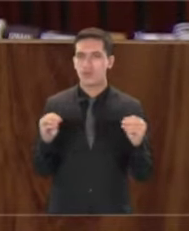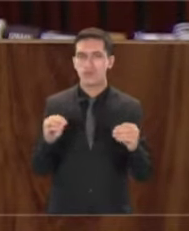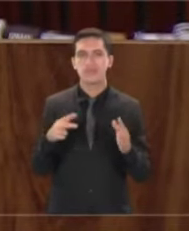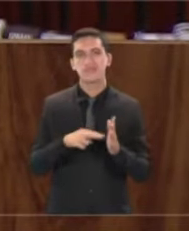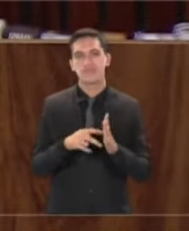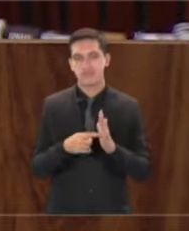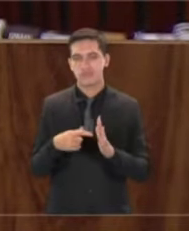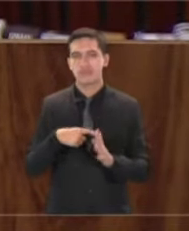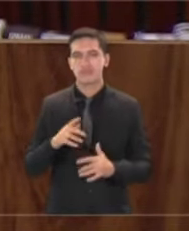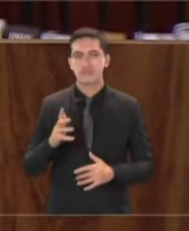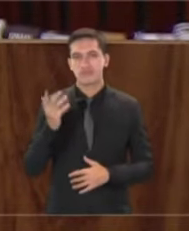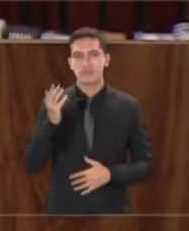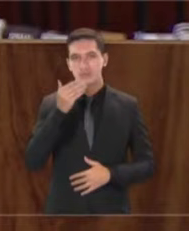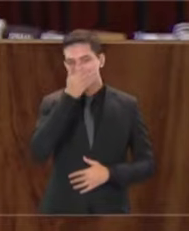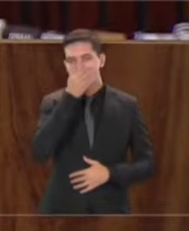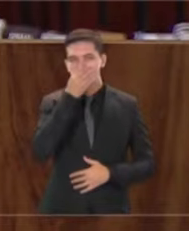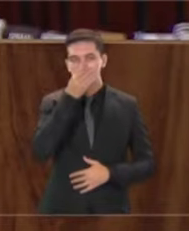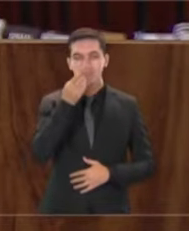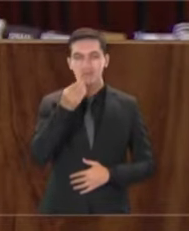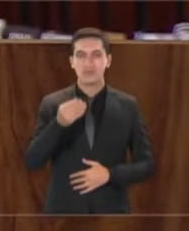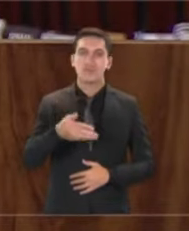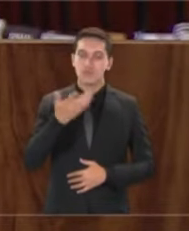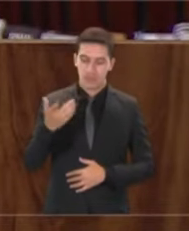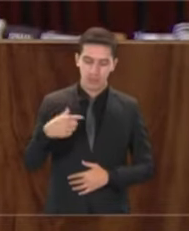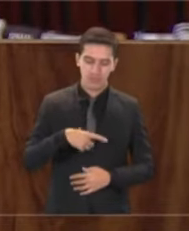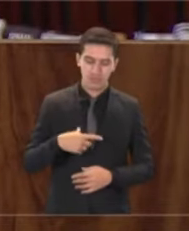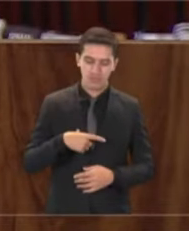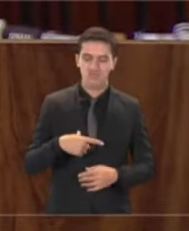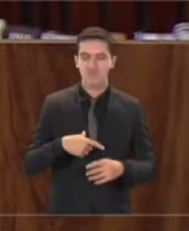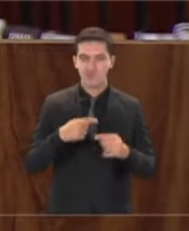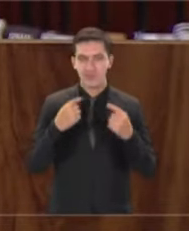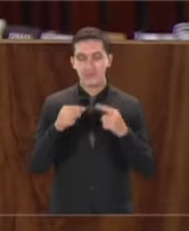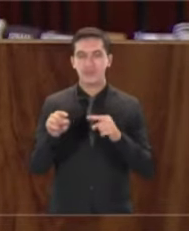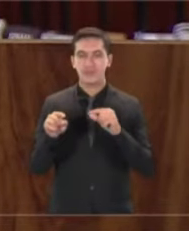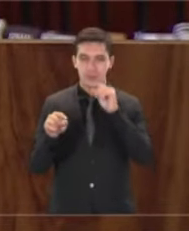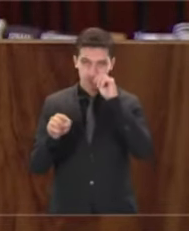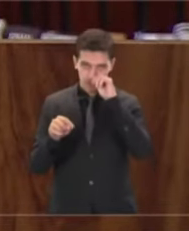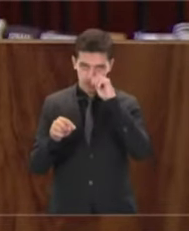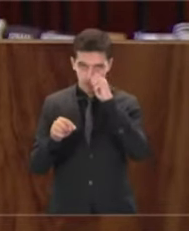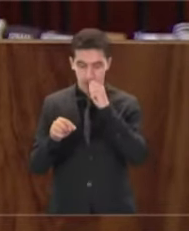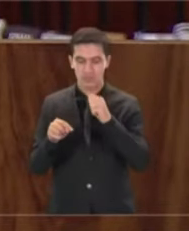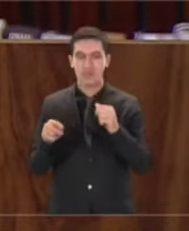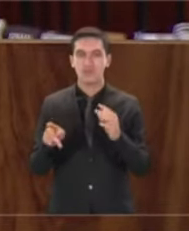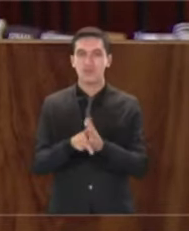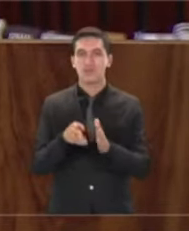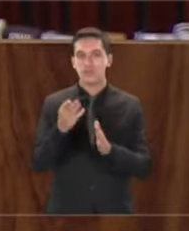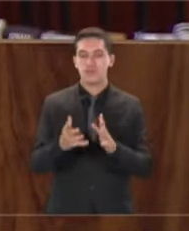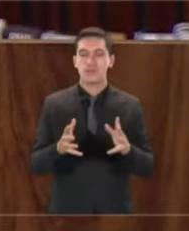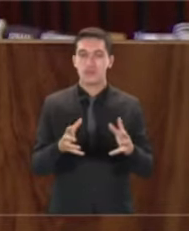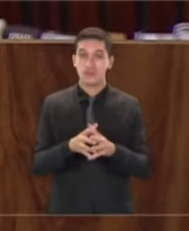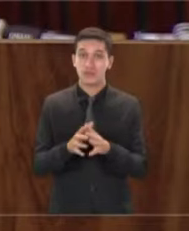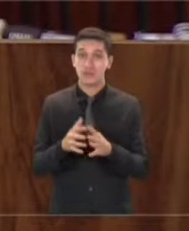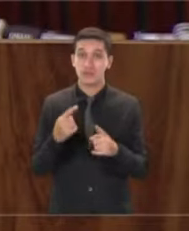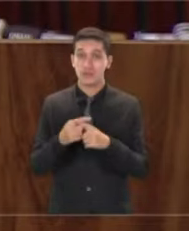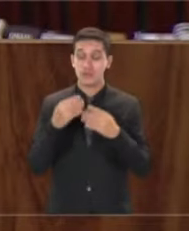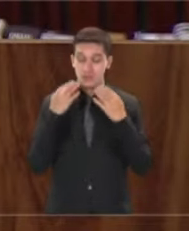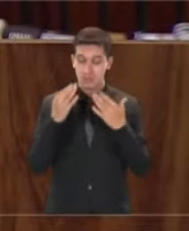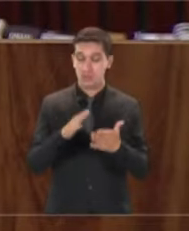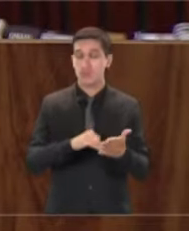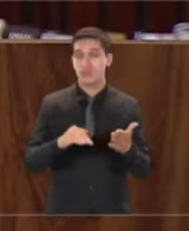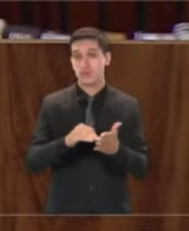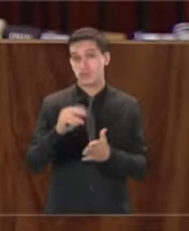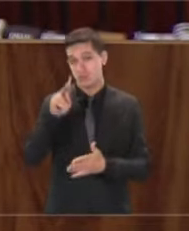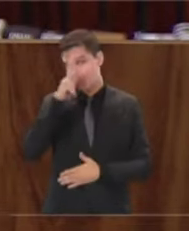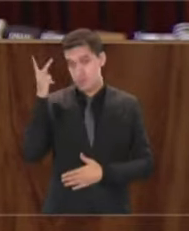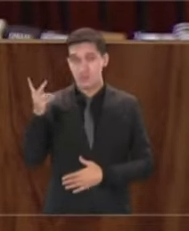isso vai ter um efeito bumerangue contra essa turma autoritária, porque lembrou aos moderados e indecisos